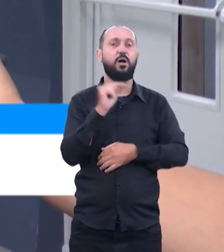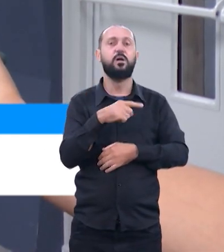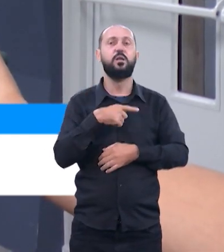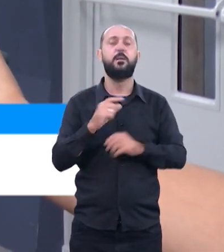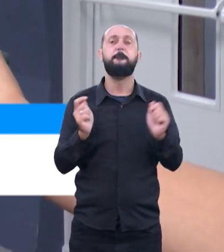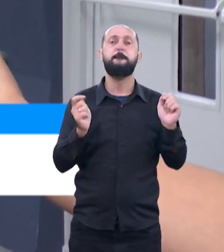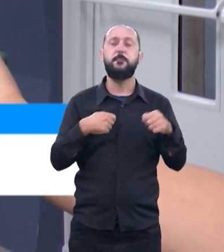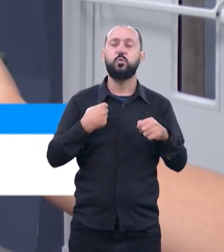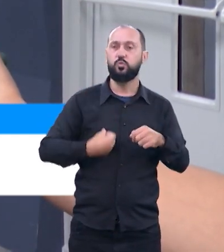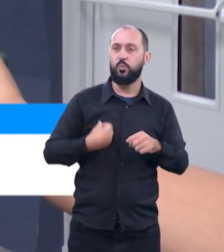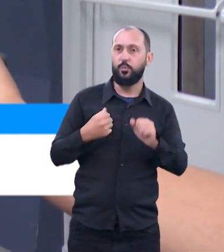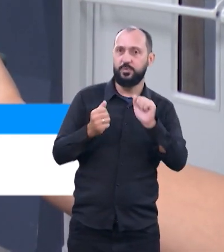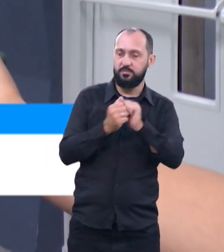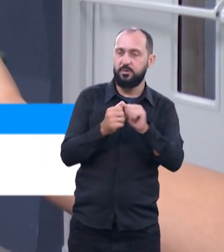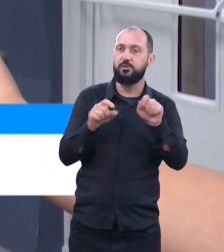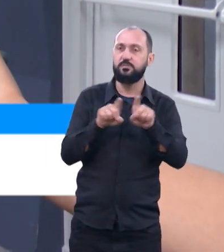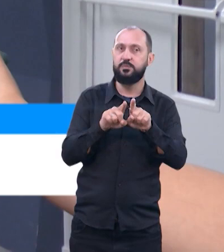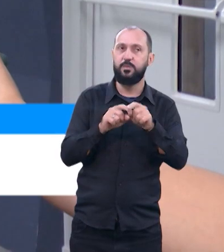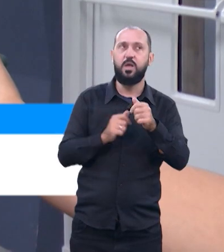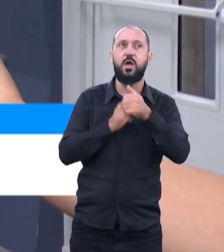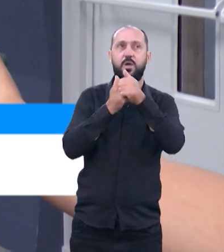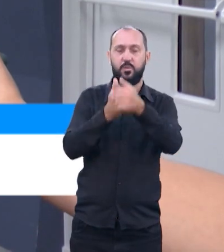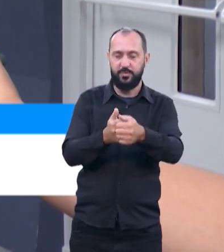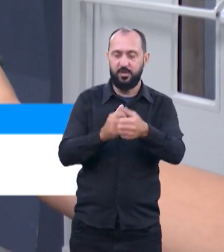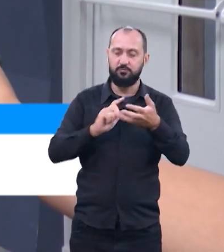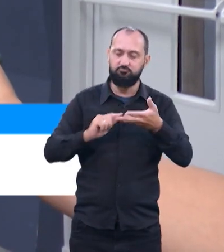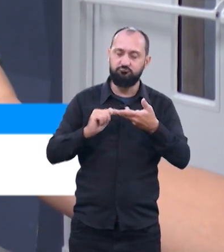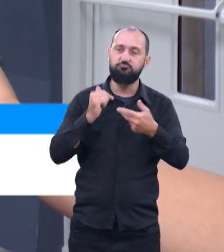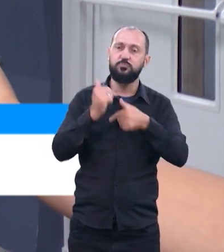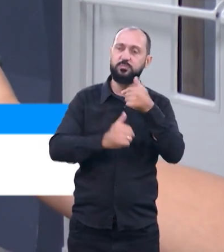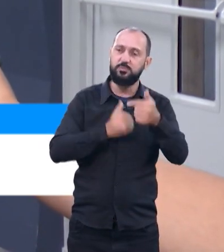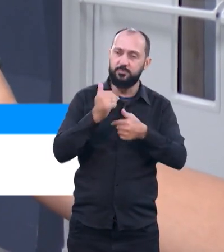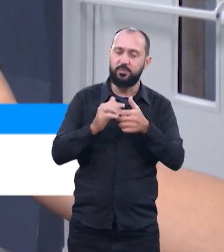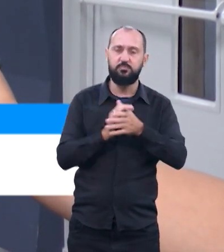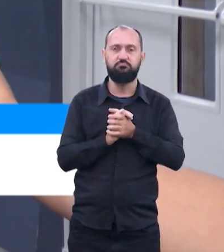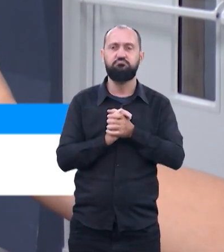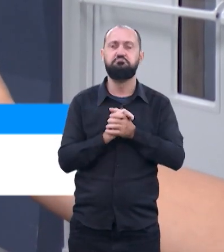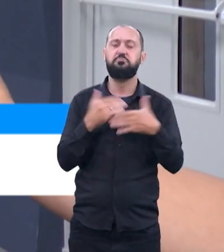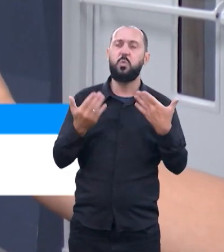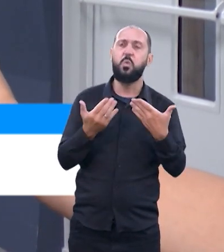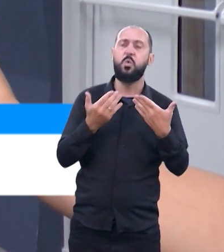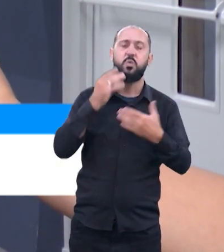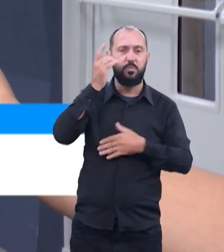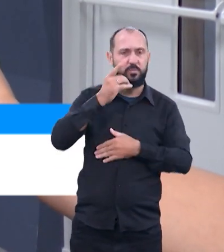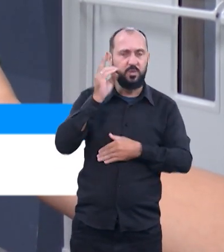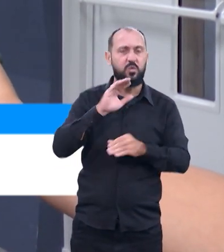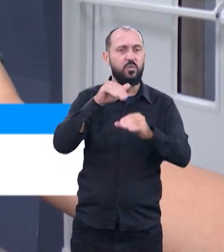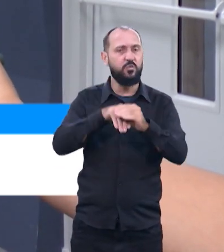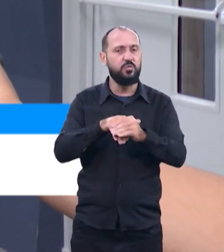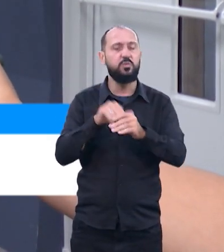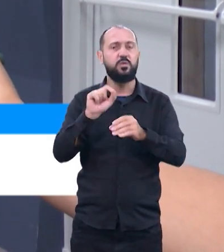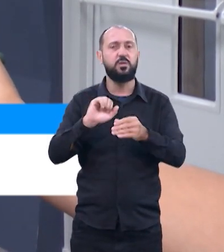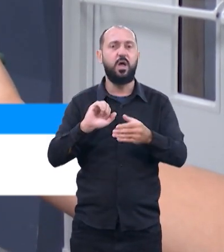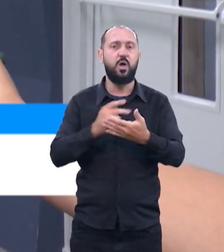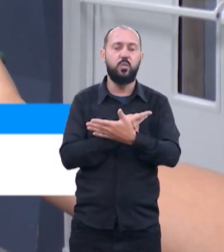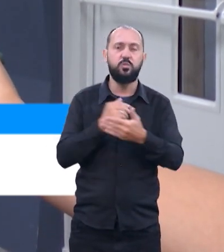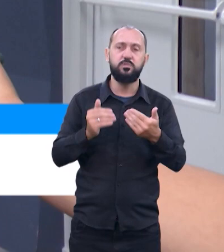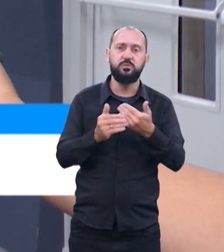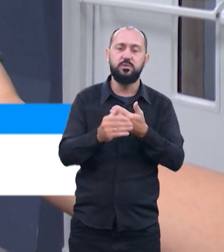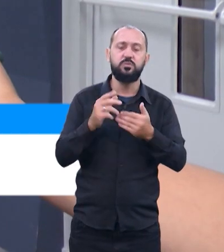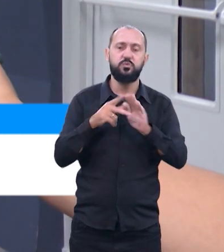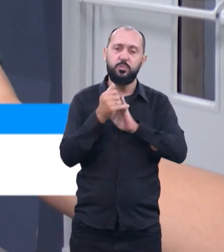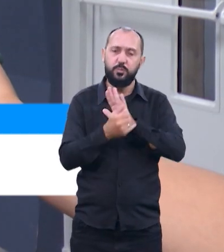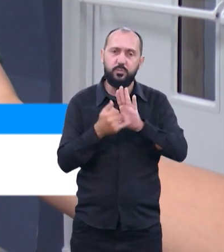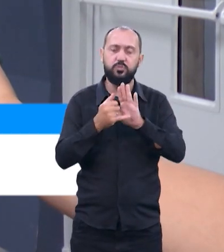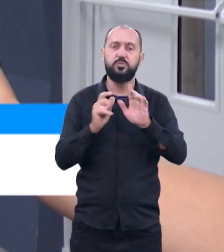também ele pode participar e acompanhar todos os trabalhos, o deputado que ele votou e o que está acontecendo em termos